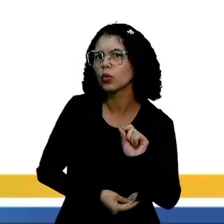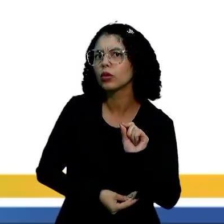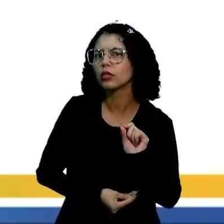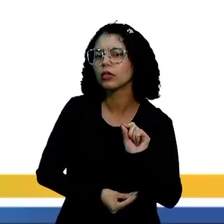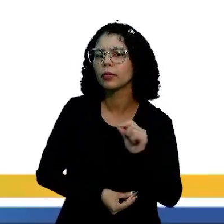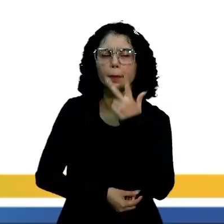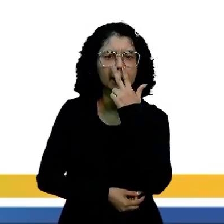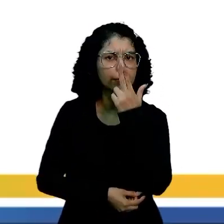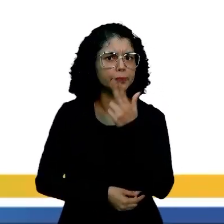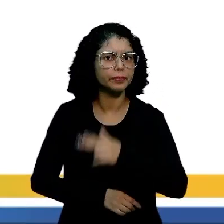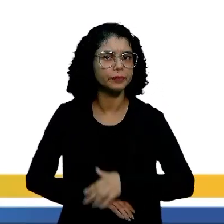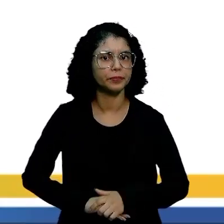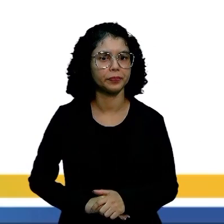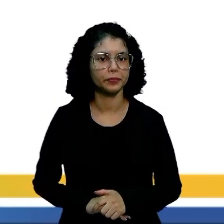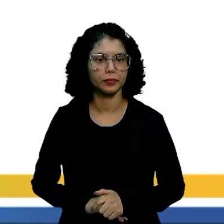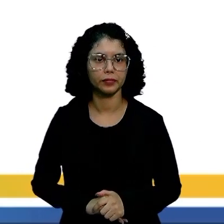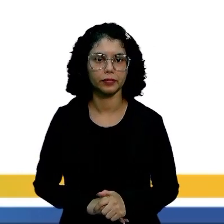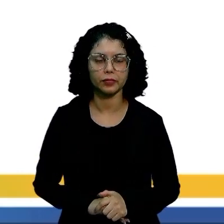em comum.